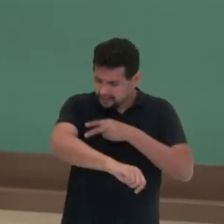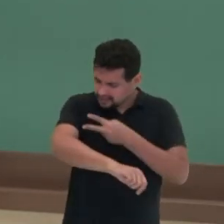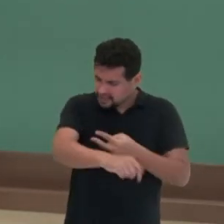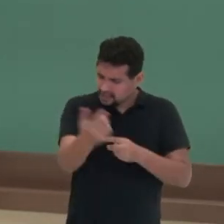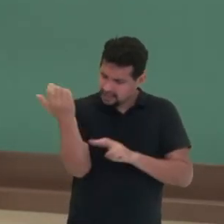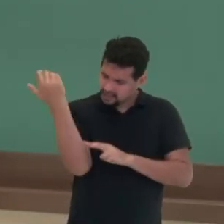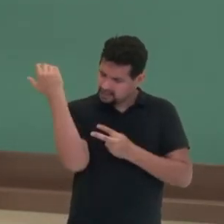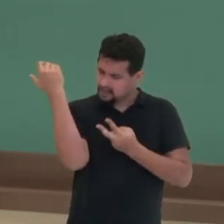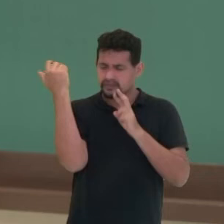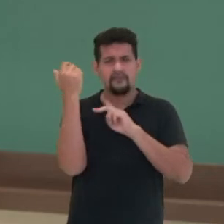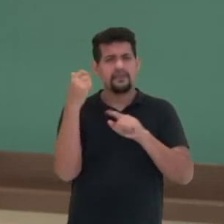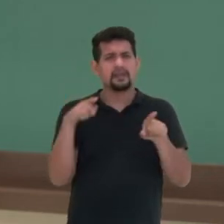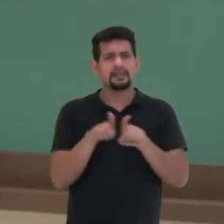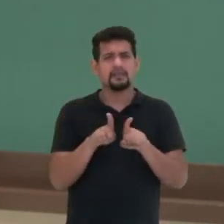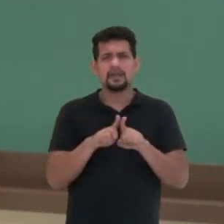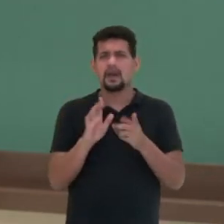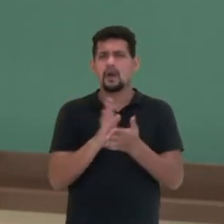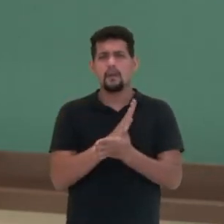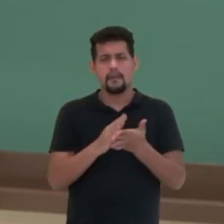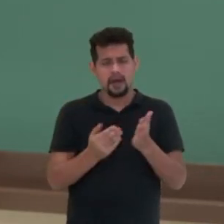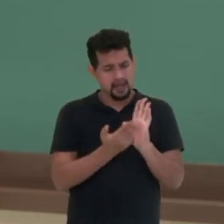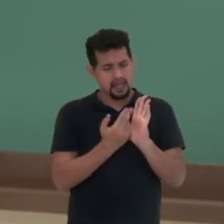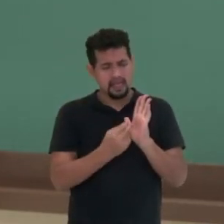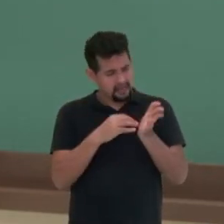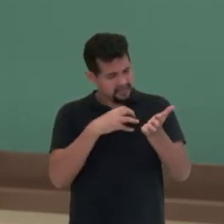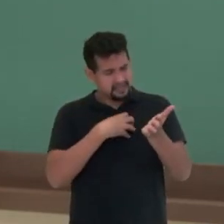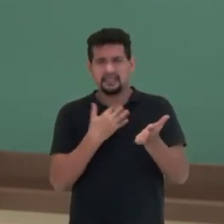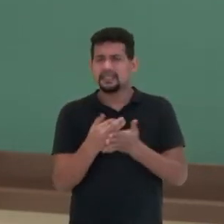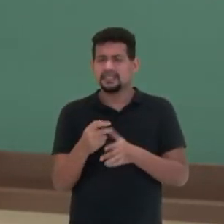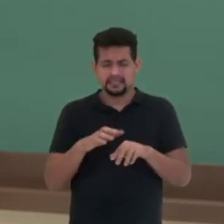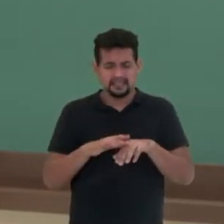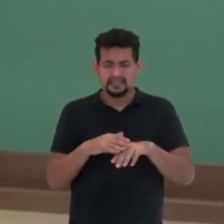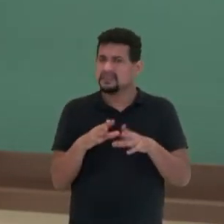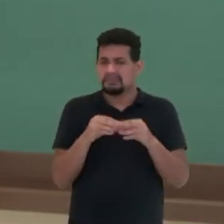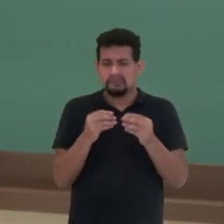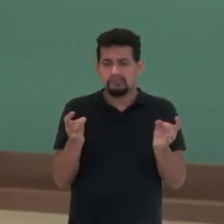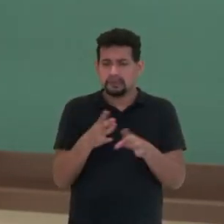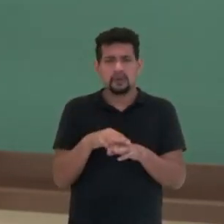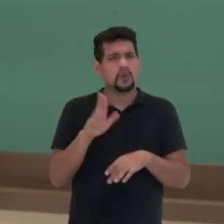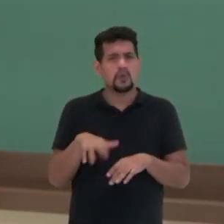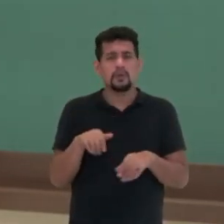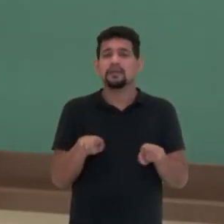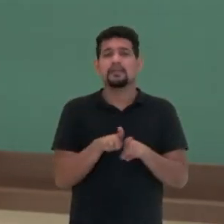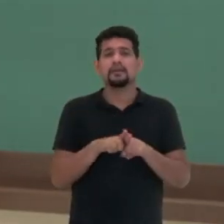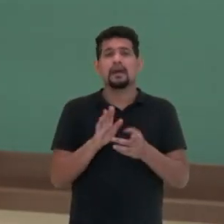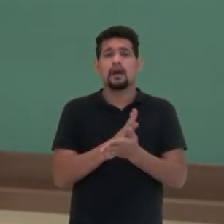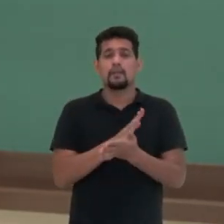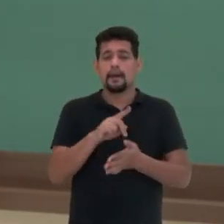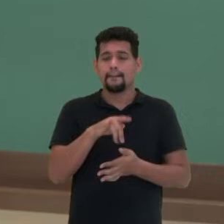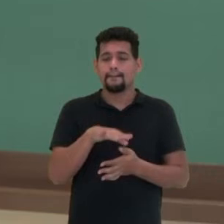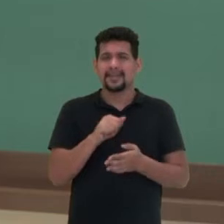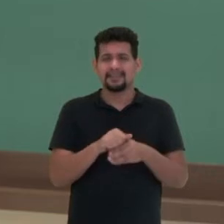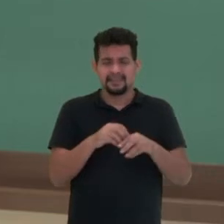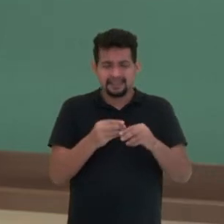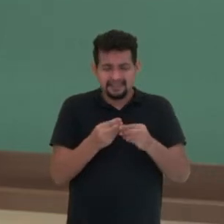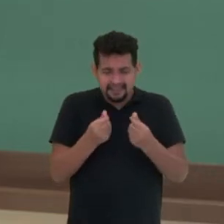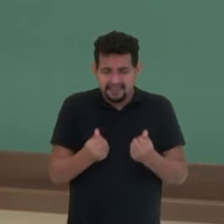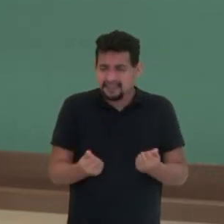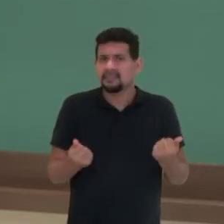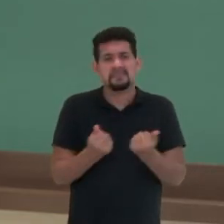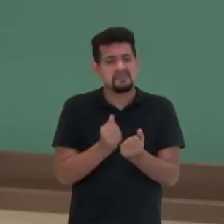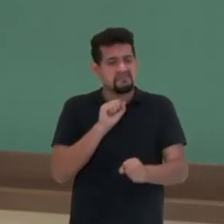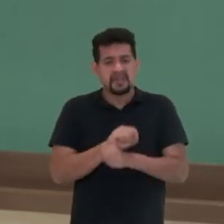pinta diferente, com algum sinal, uma ferida que não cicatriza, uma pinta que descama e que não